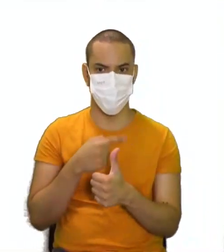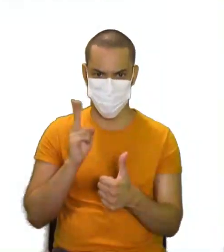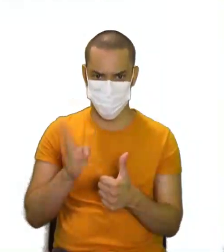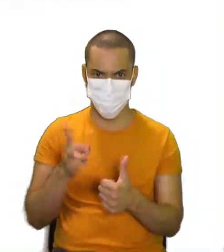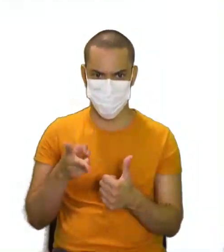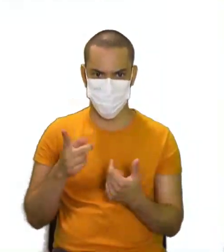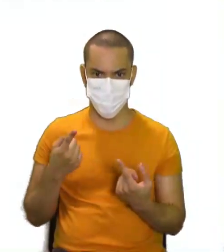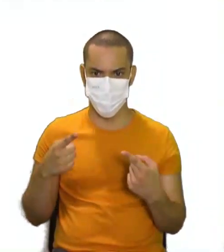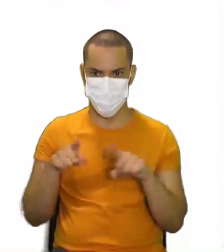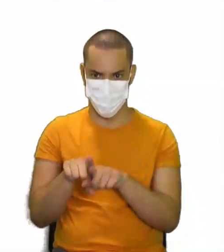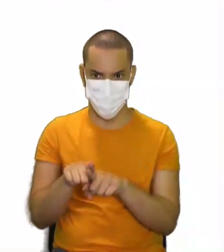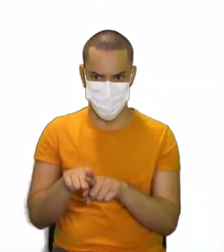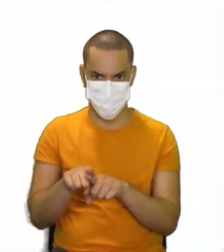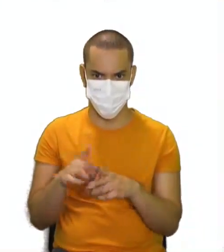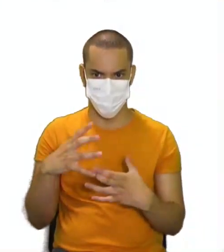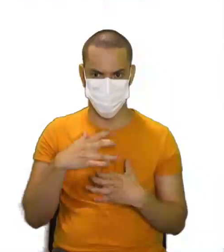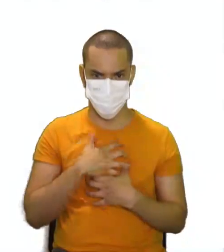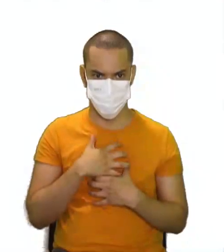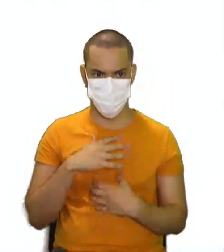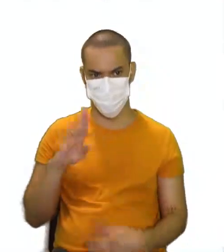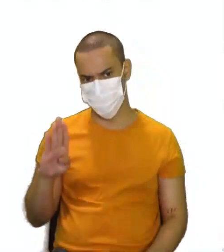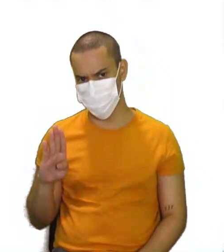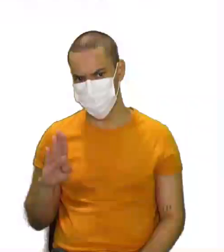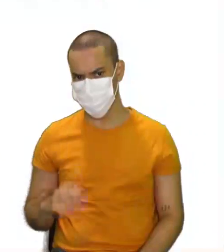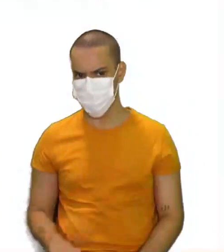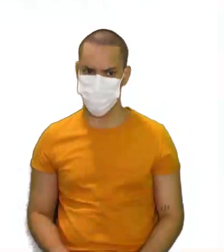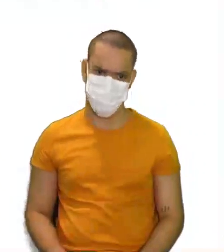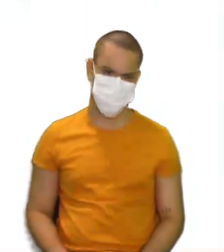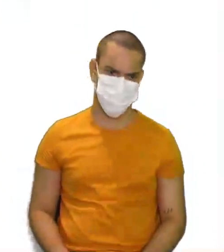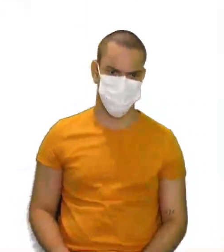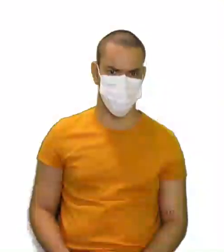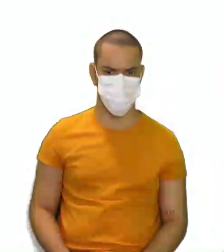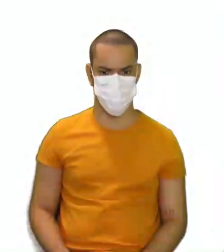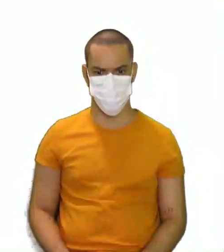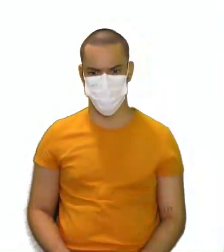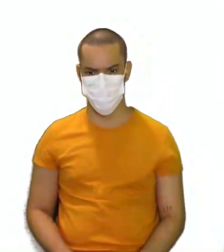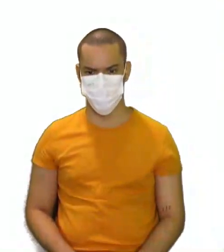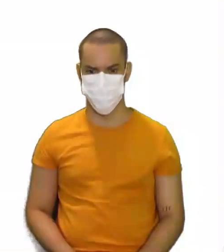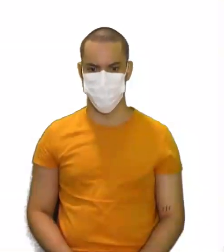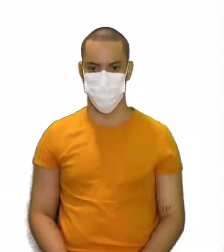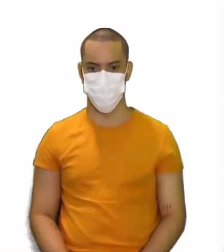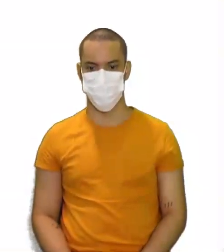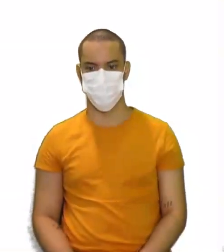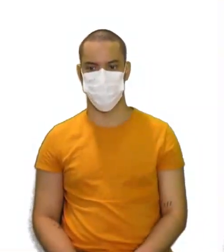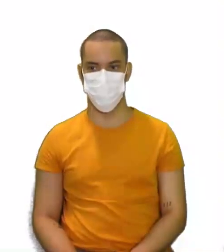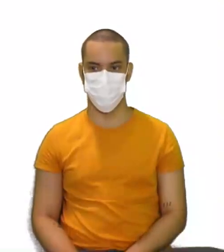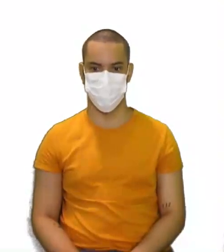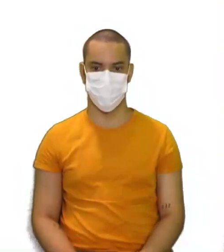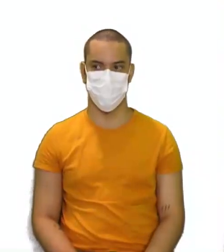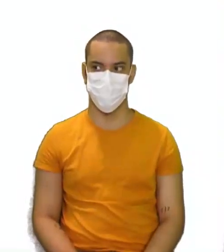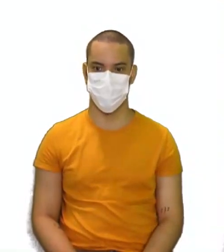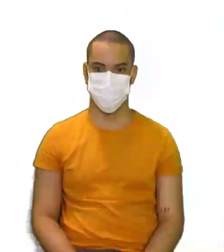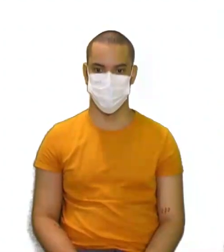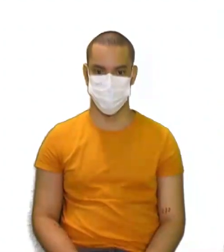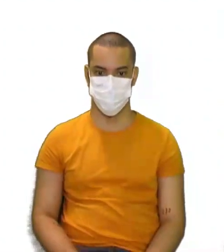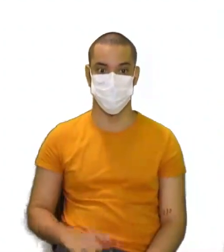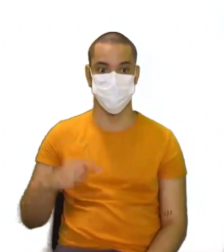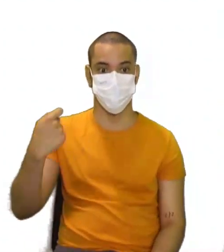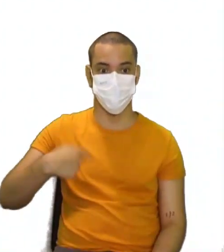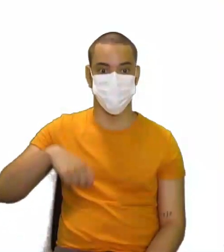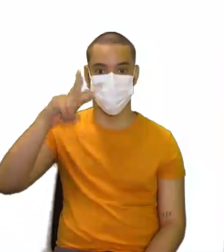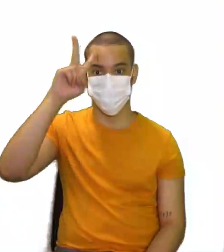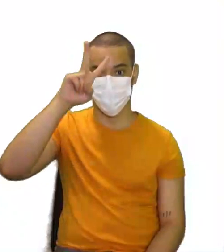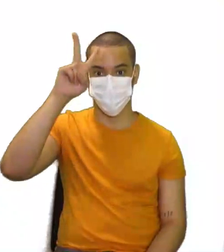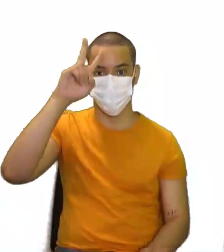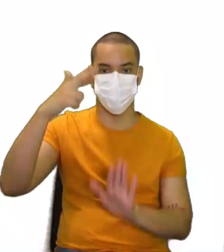mesma direção e o mesmo sentido de B. Então, vamos voltar aqui na figura, observe bem aí, ó. Você tem que lembrar da